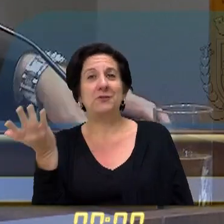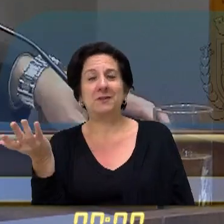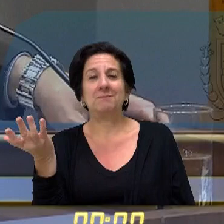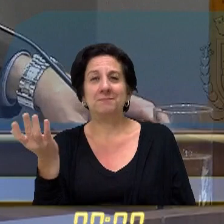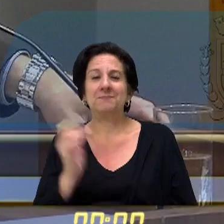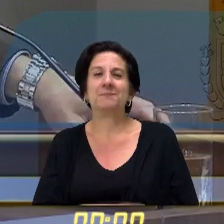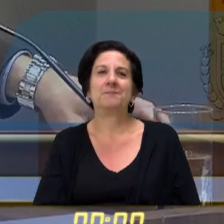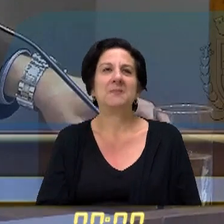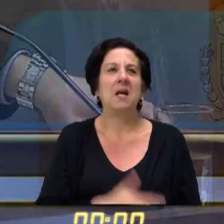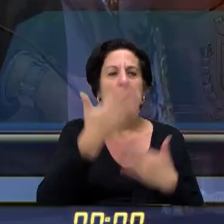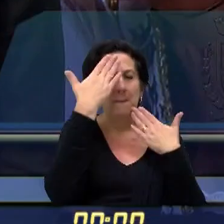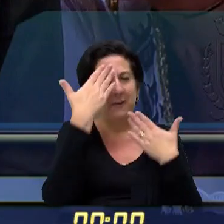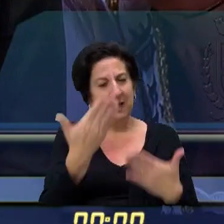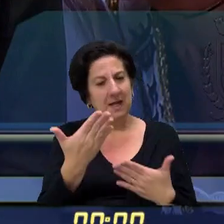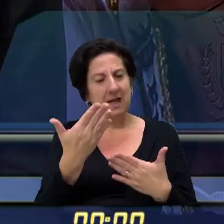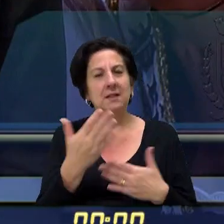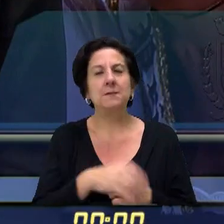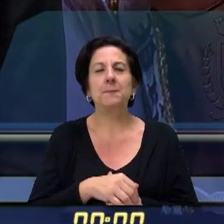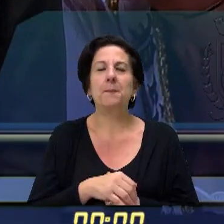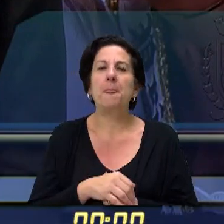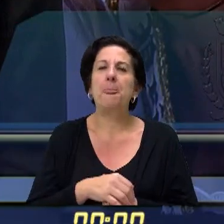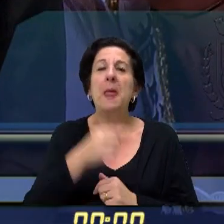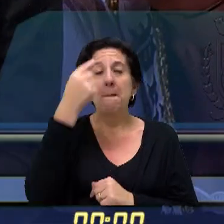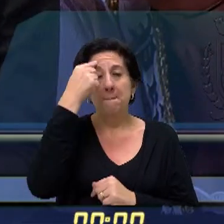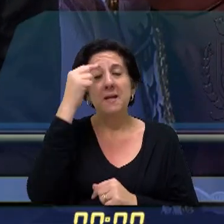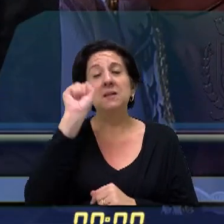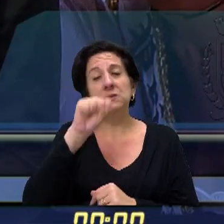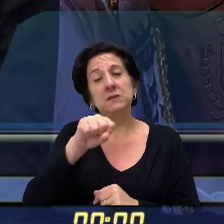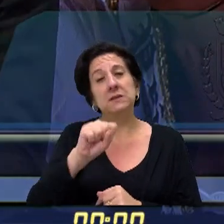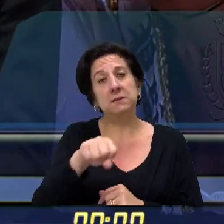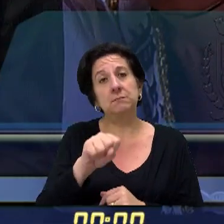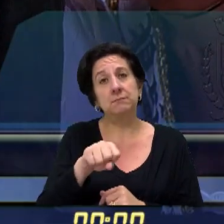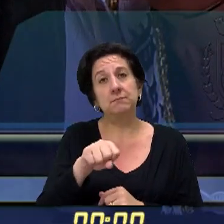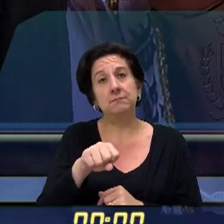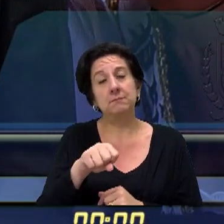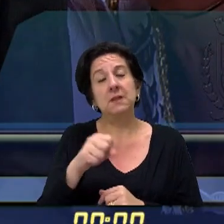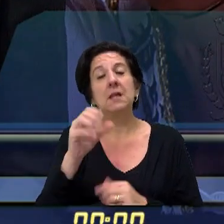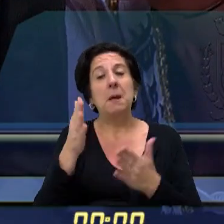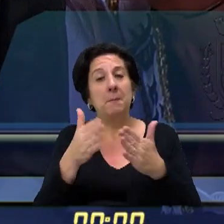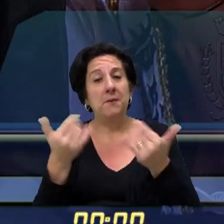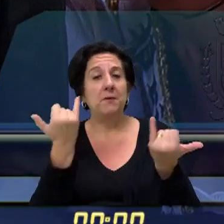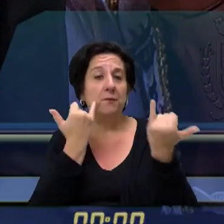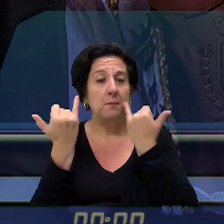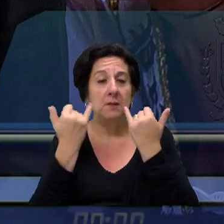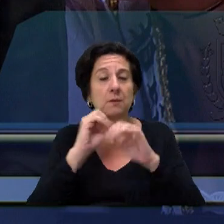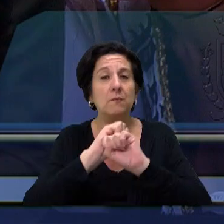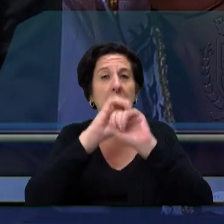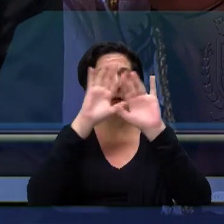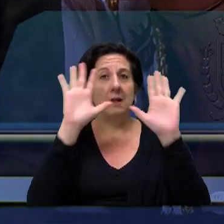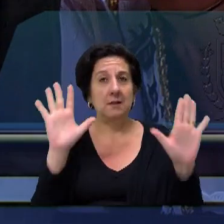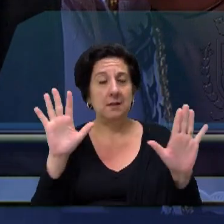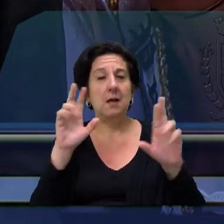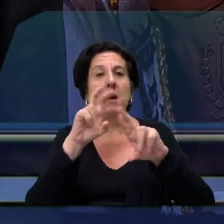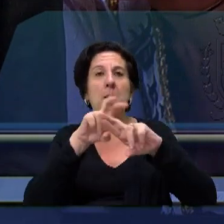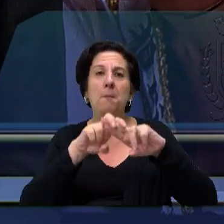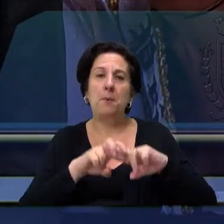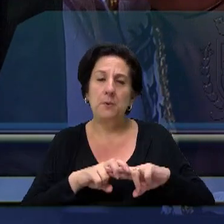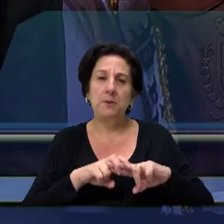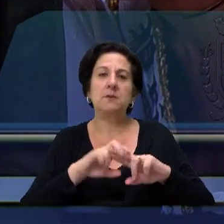É a lógica. Obrigado pela contribuição, vereador. Eu penso que sim. É isso que esse período de informação vai esclarecer. Por isso que nós